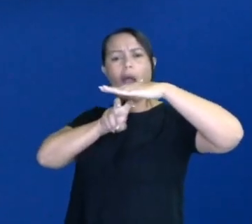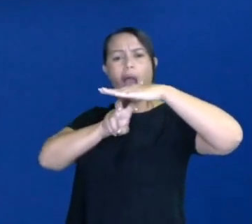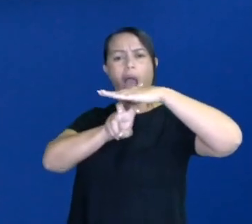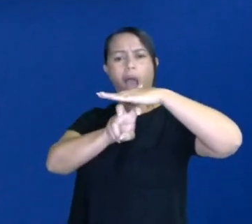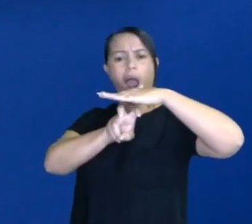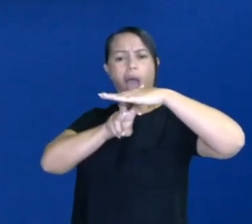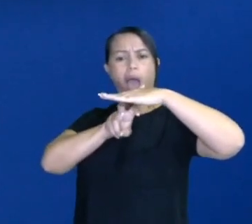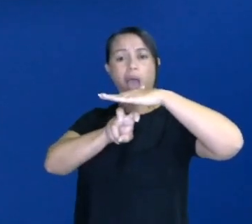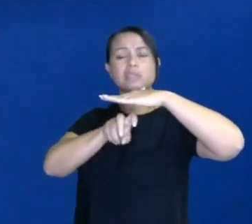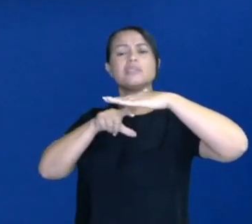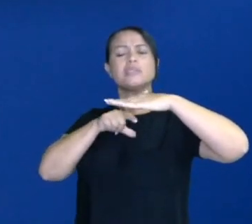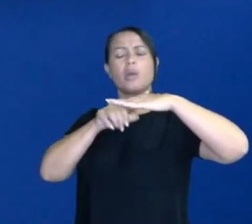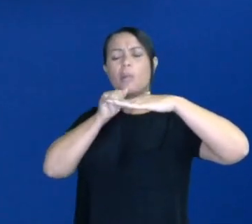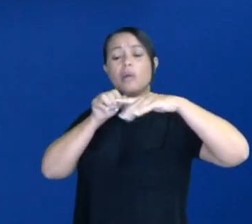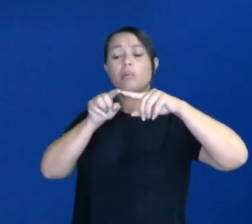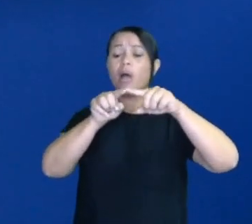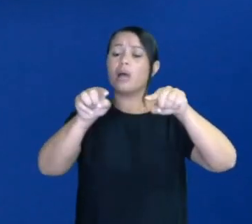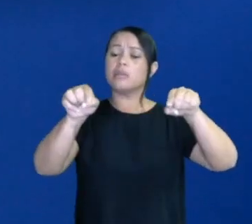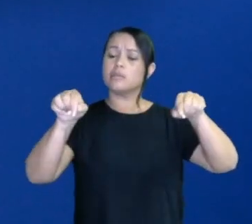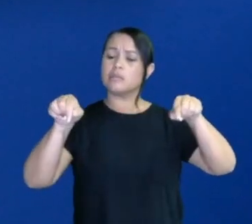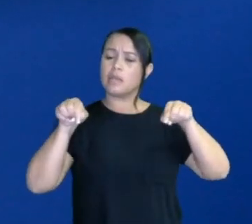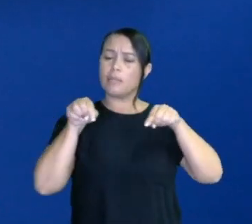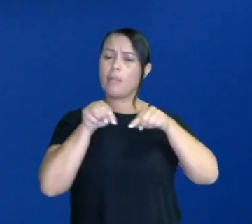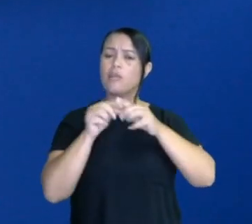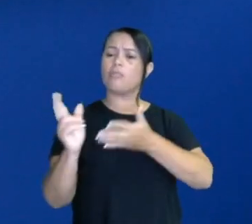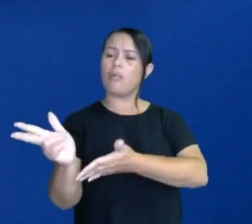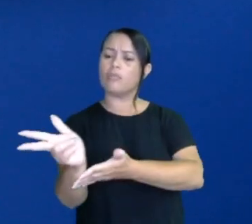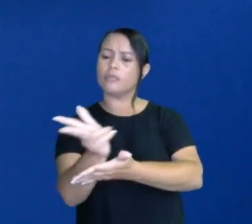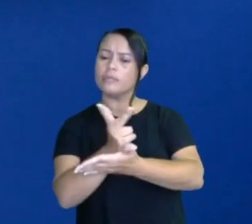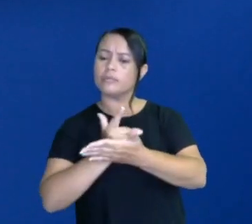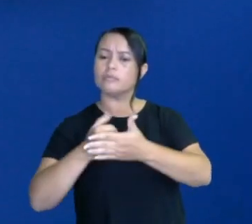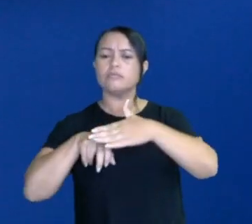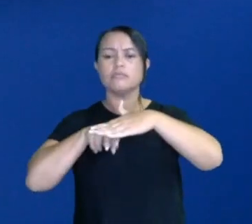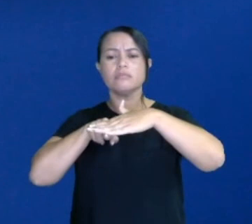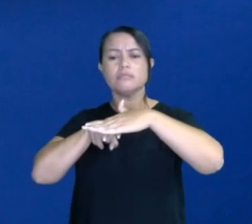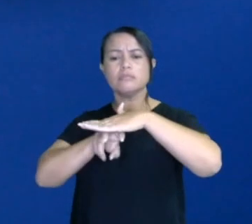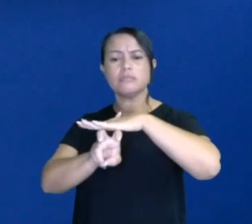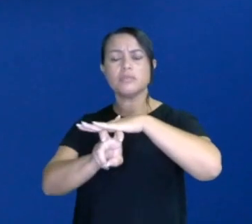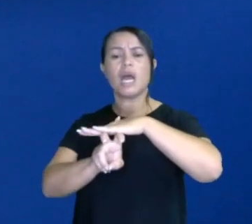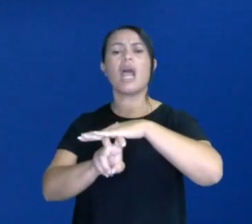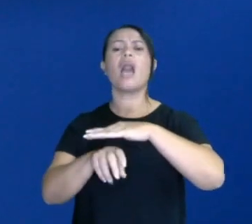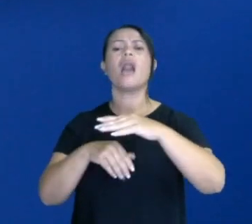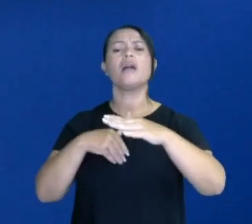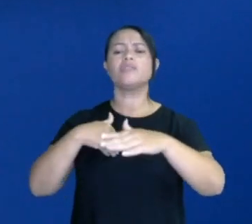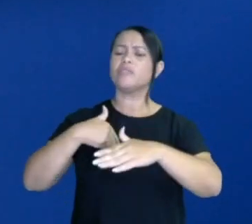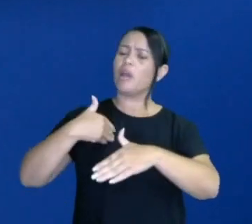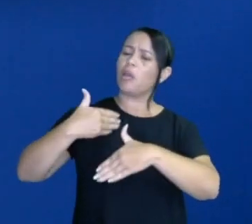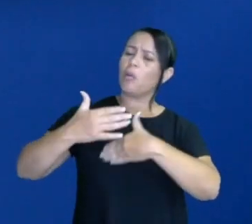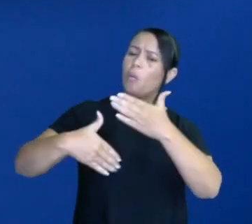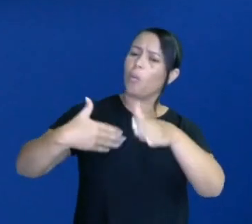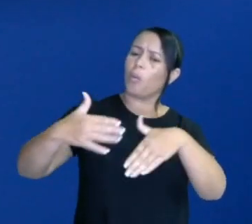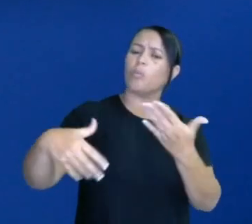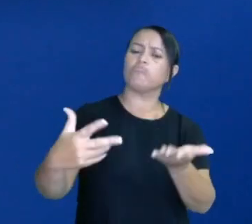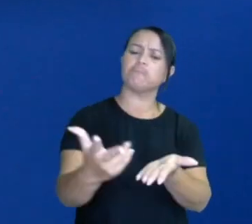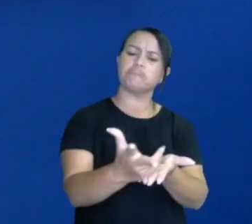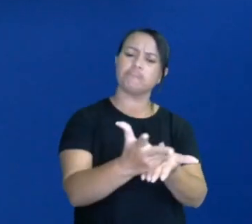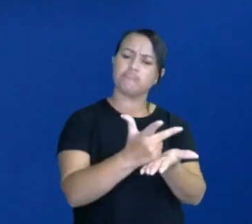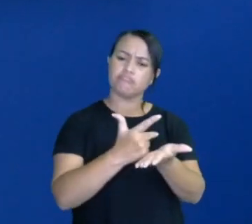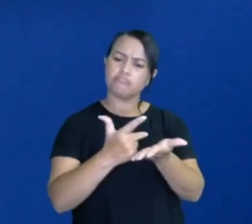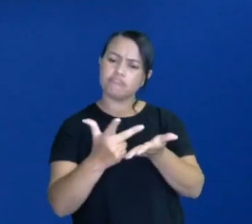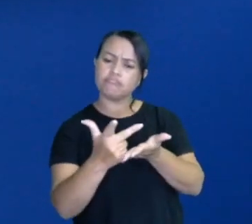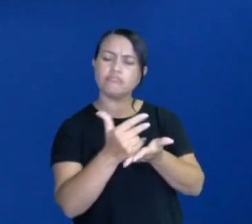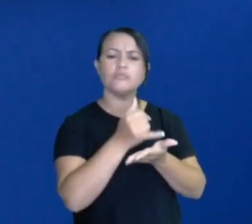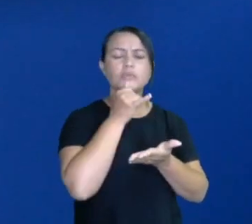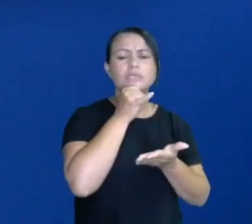conseguir, nesse espaço aí, desenhar sua garagem. Em seguida, você vai fazendo todo o desenho. E você